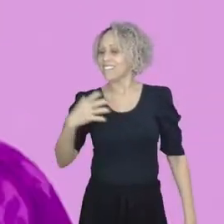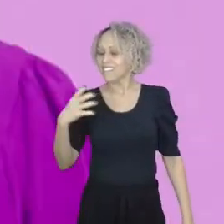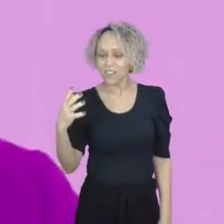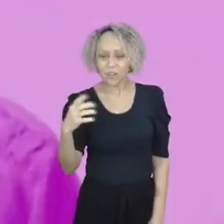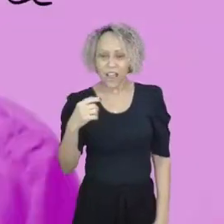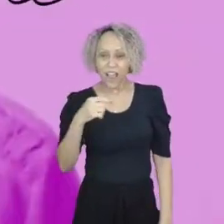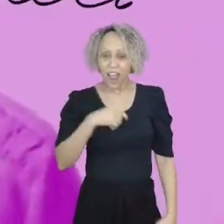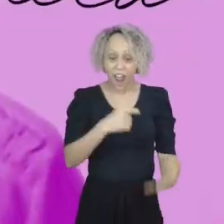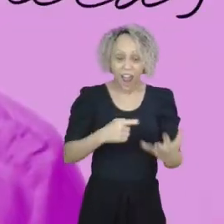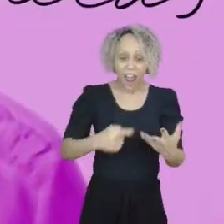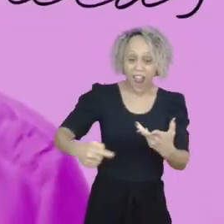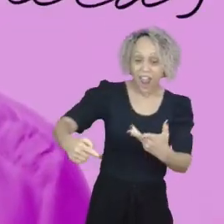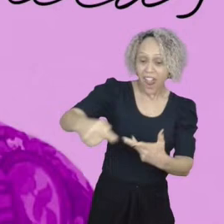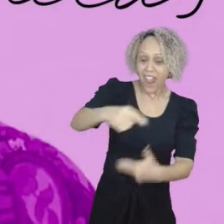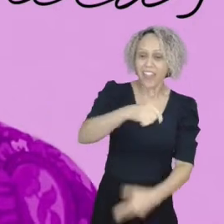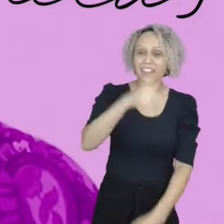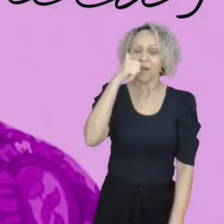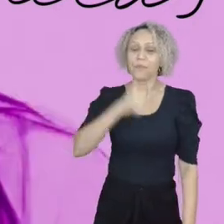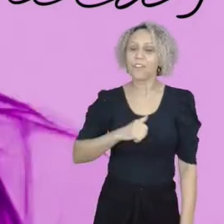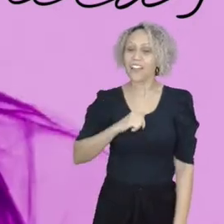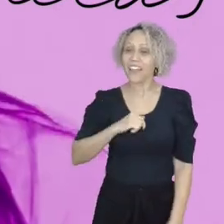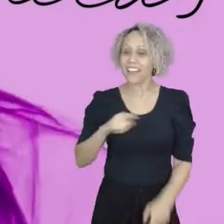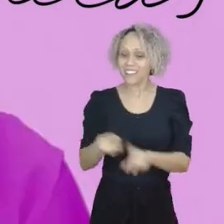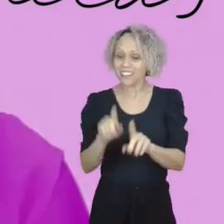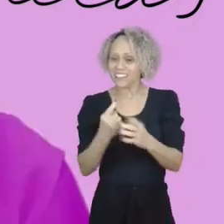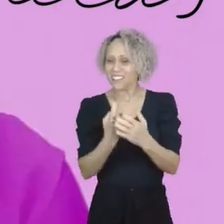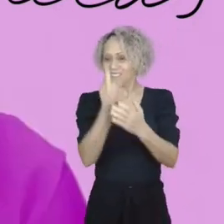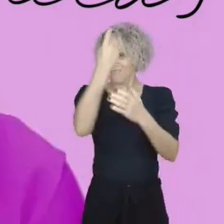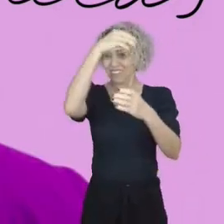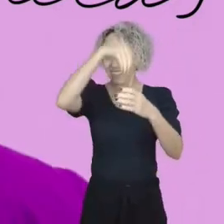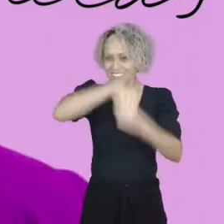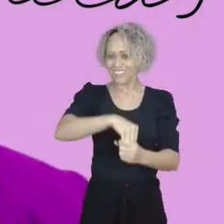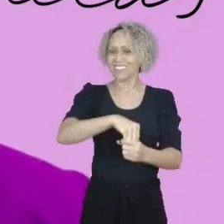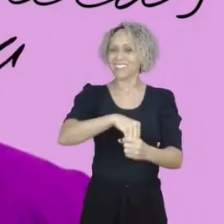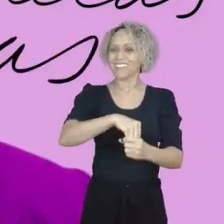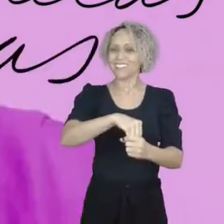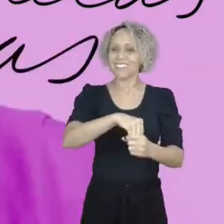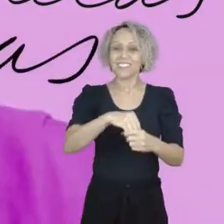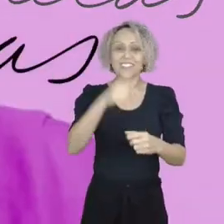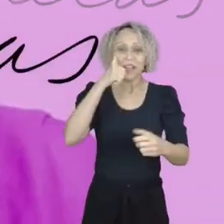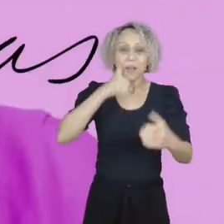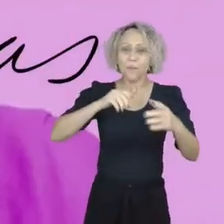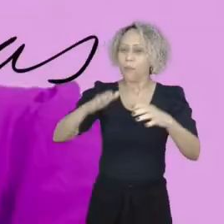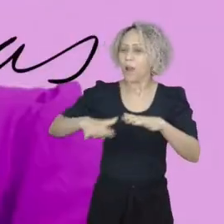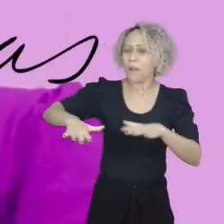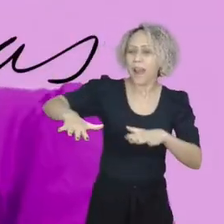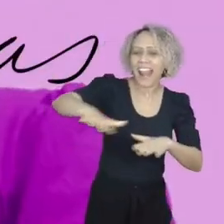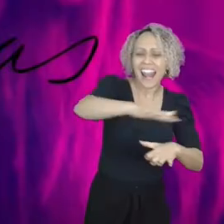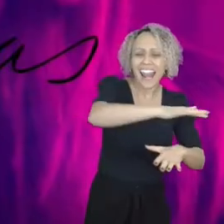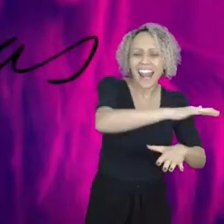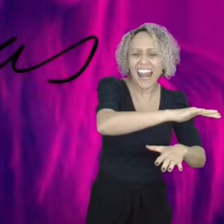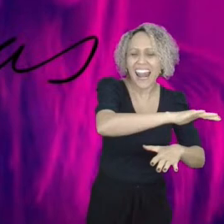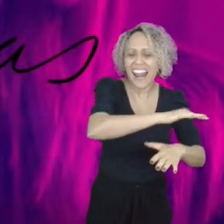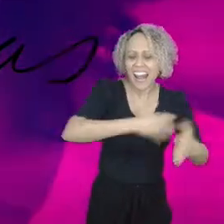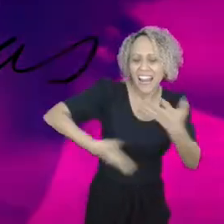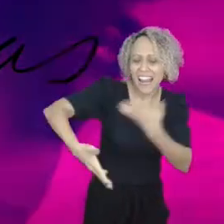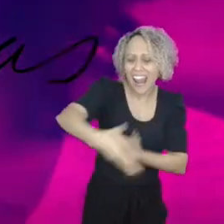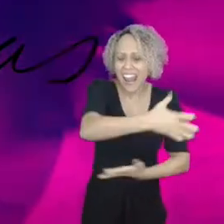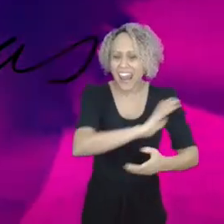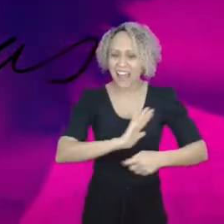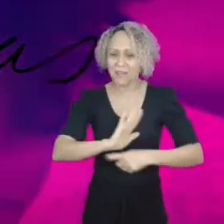Eu sou uma delas, são elas por elas, ocupando os espaços de